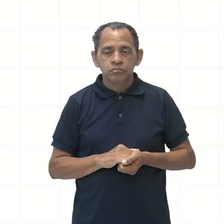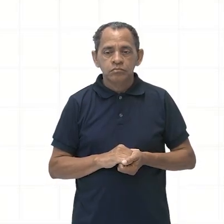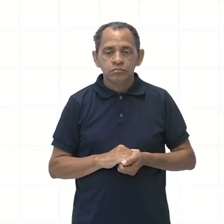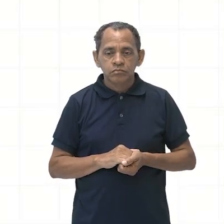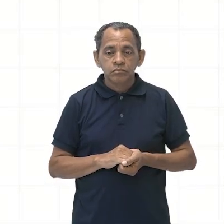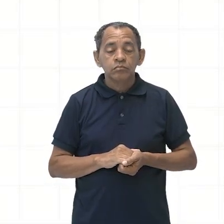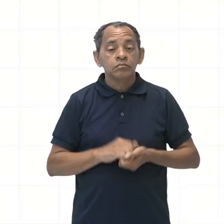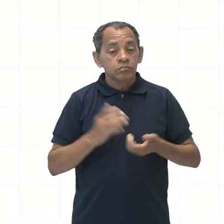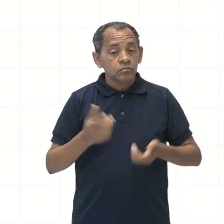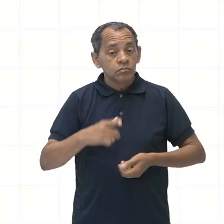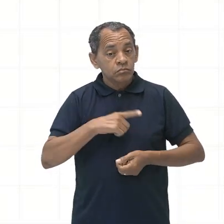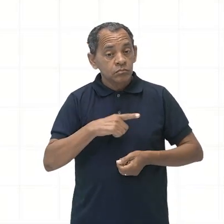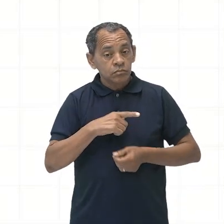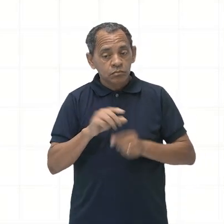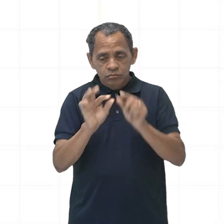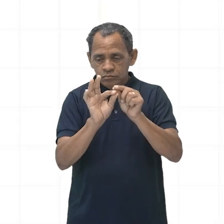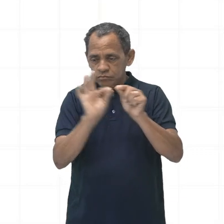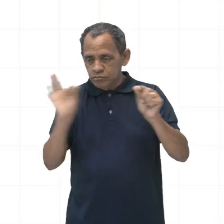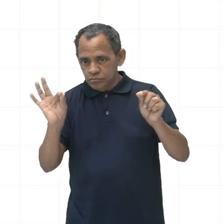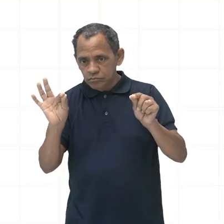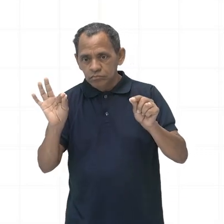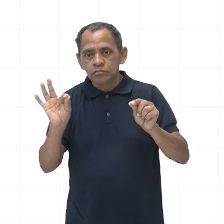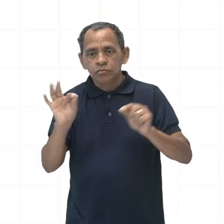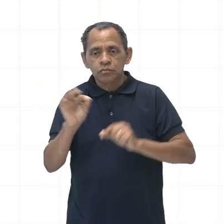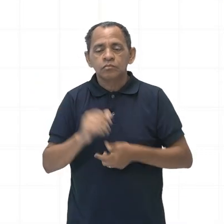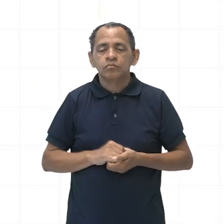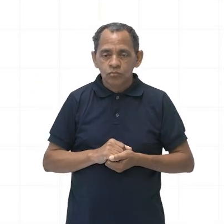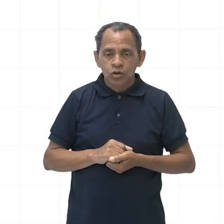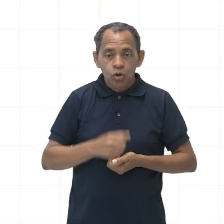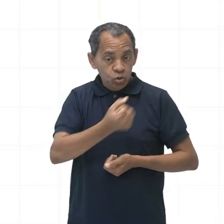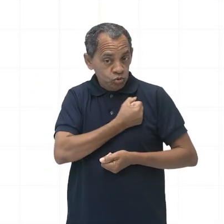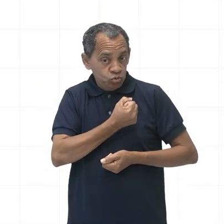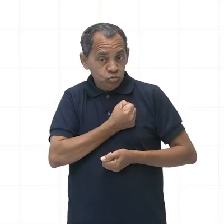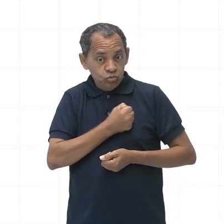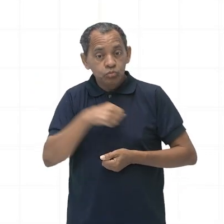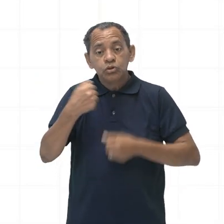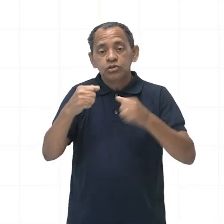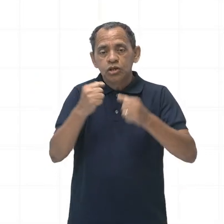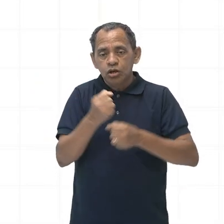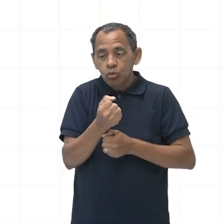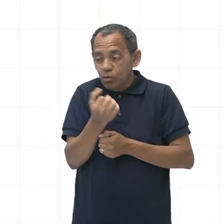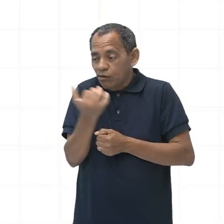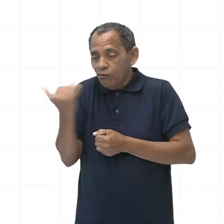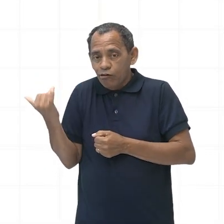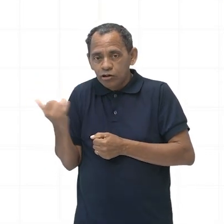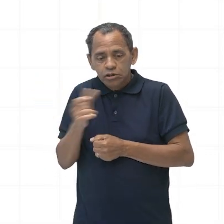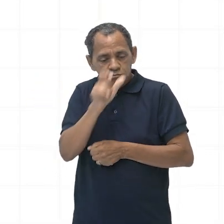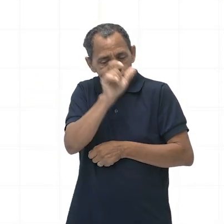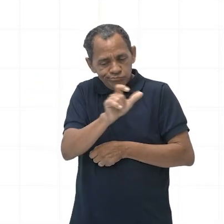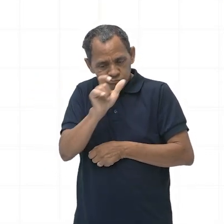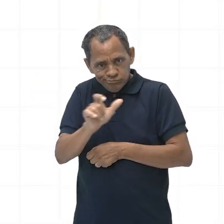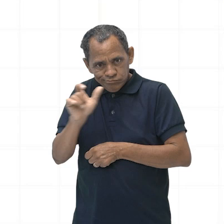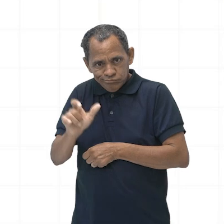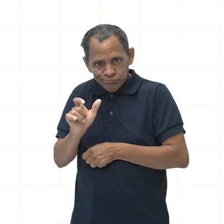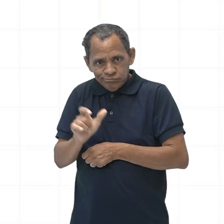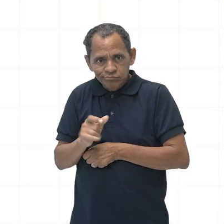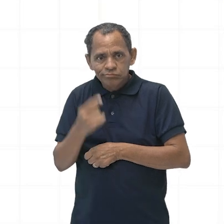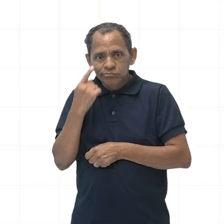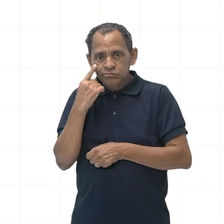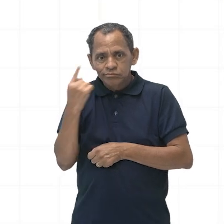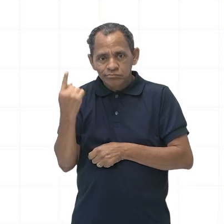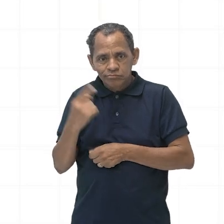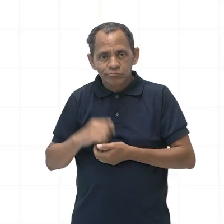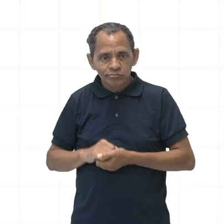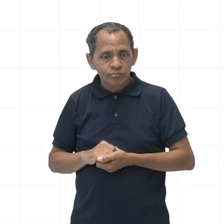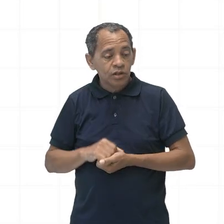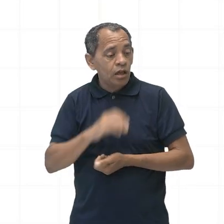os números devem ser ordenados, ou seja, vai ter uma ordem. Então, nós vamos marcar o 0 como